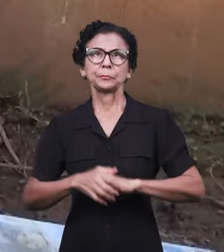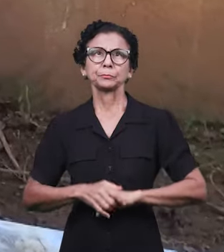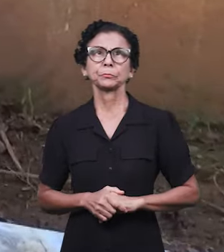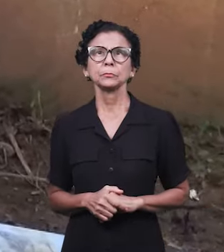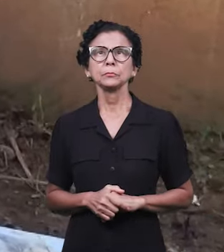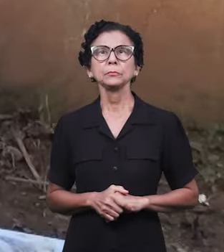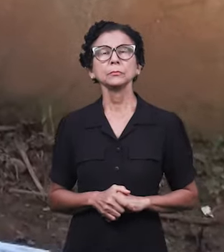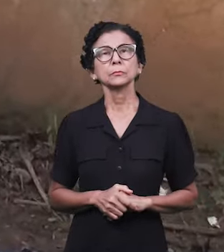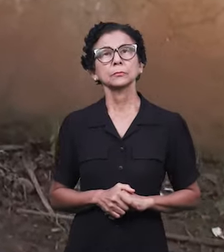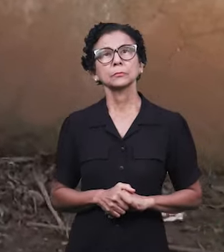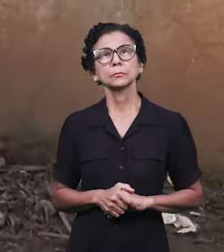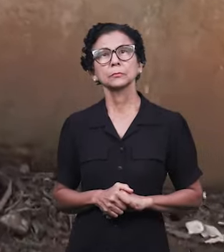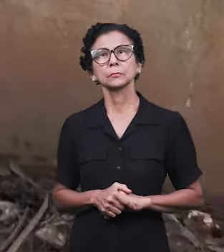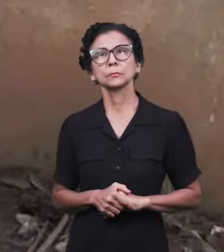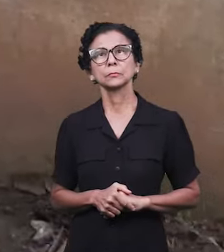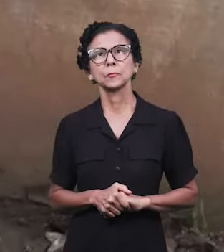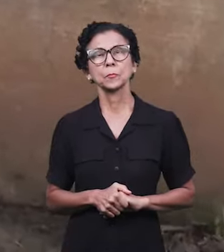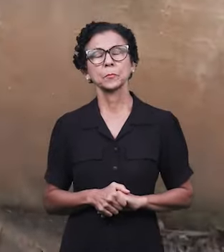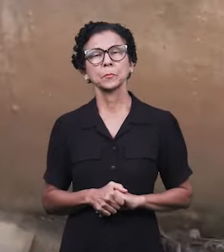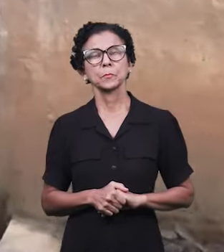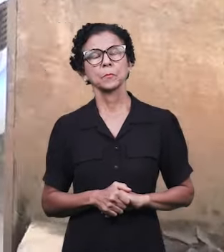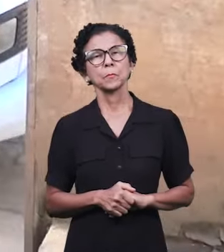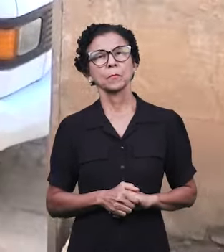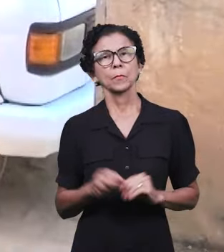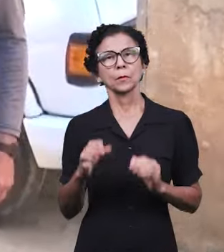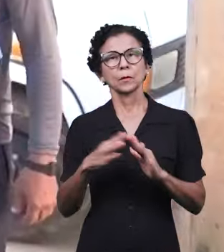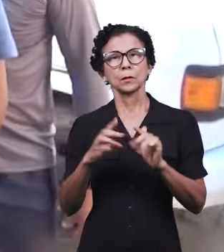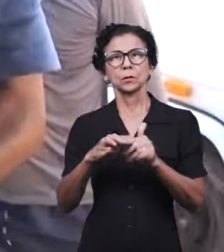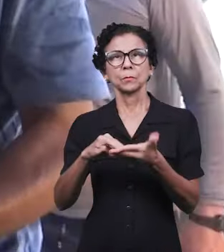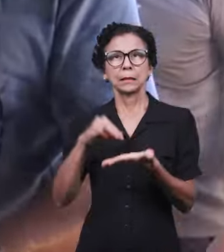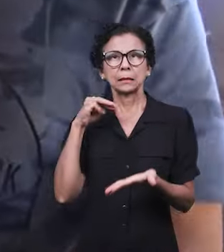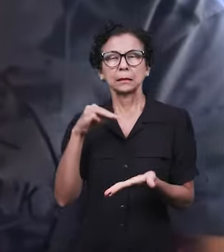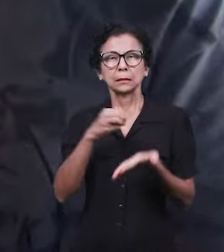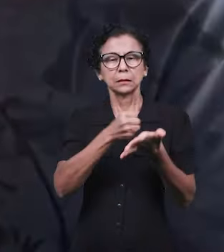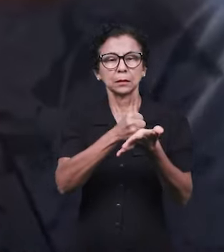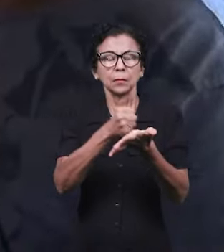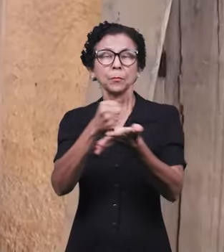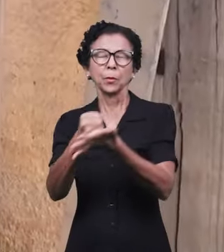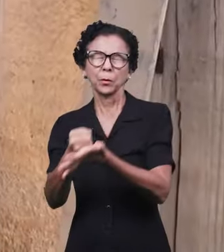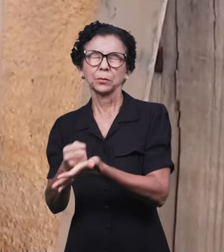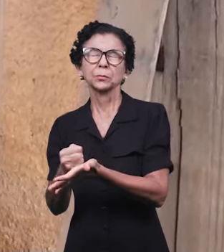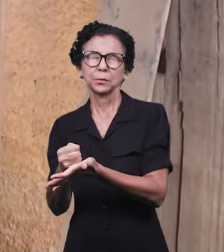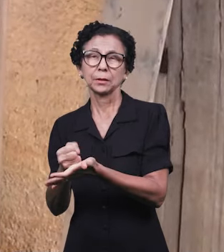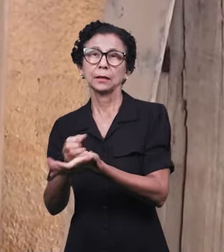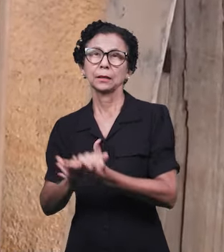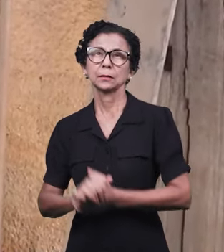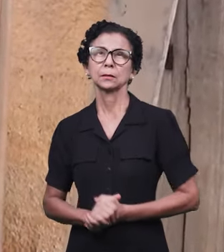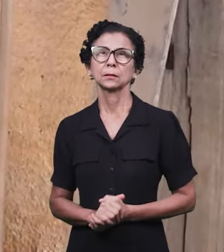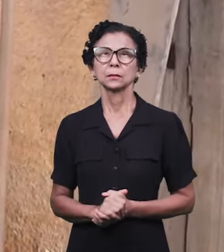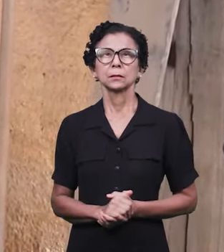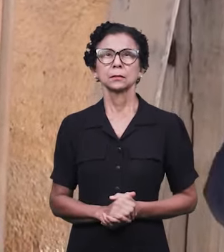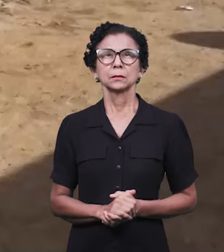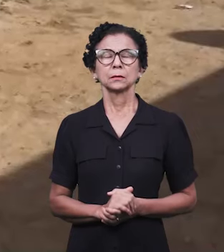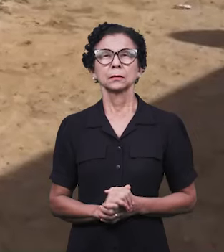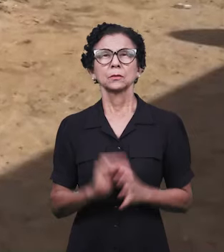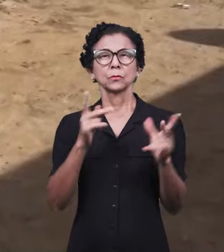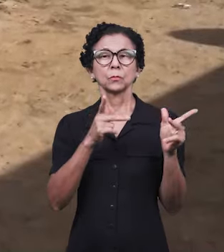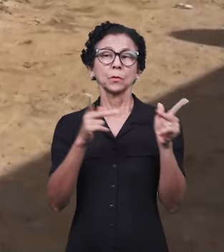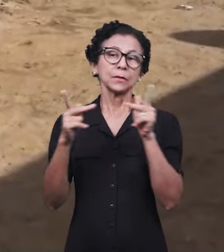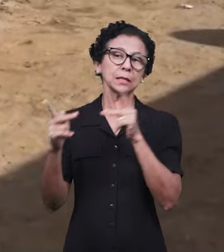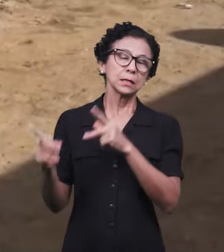que levantou, né, esse formulário com a necessidade dos irmãos. Nas paredes das casas é possível ver o